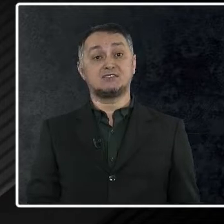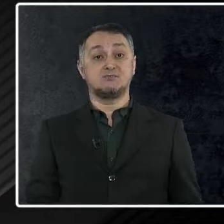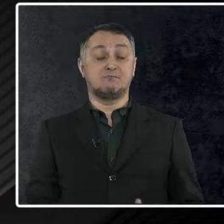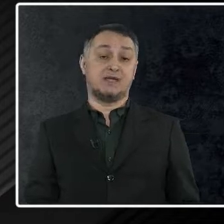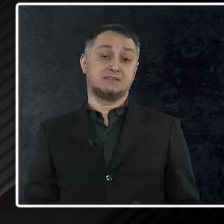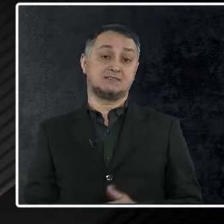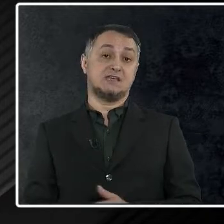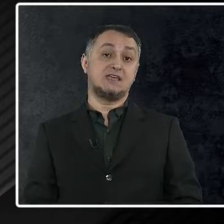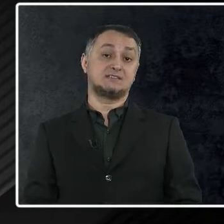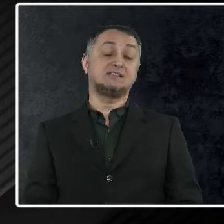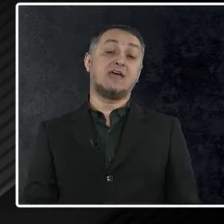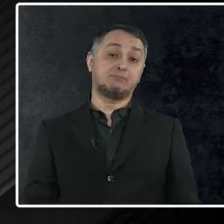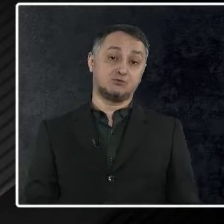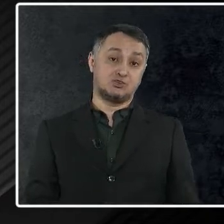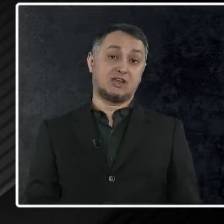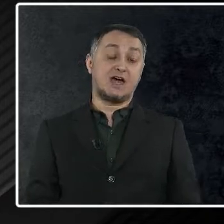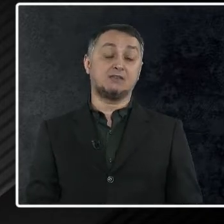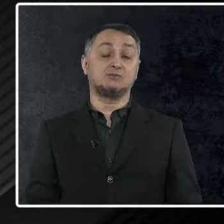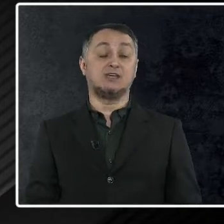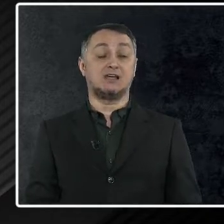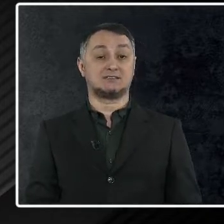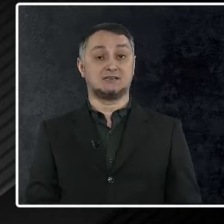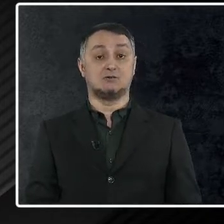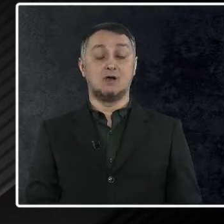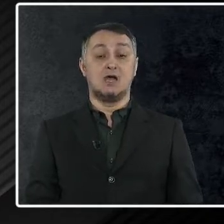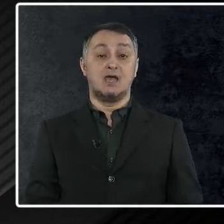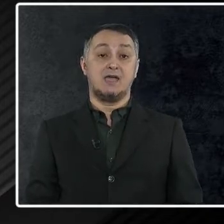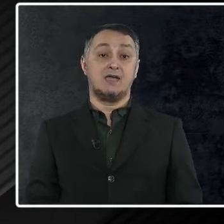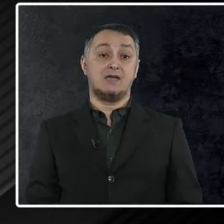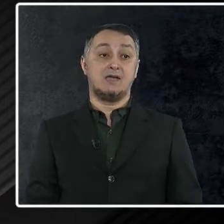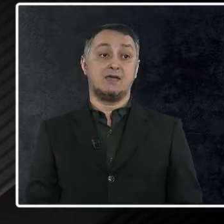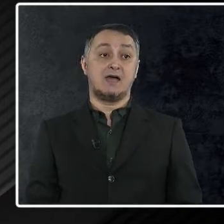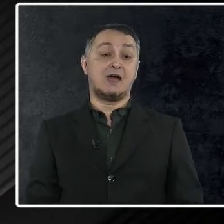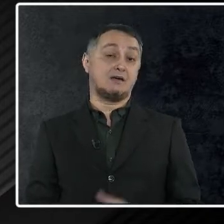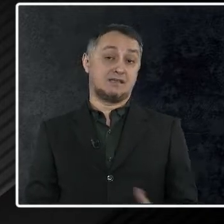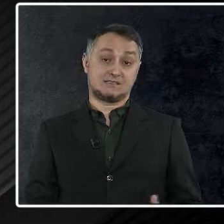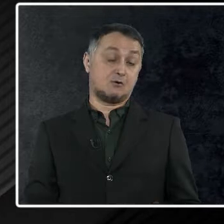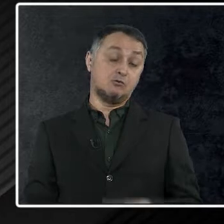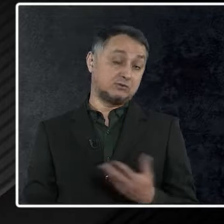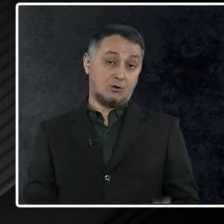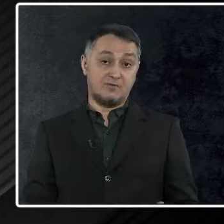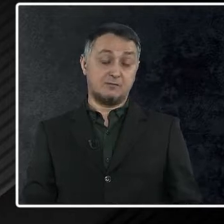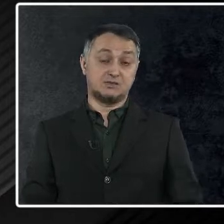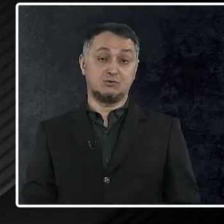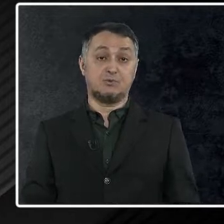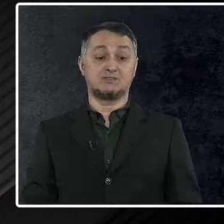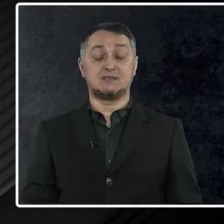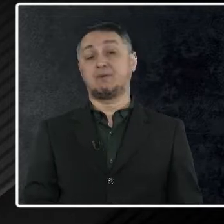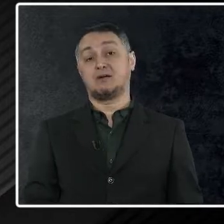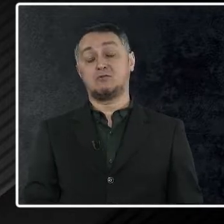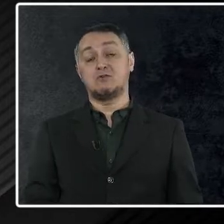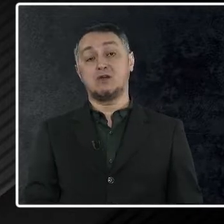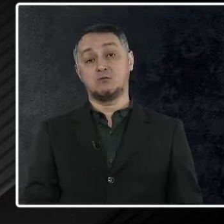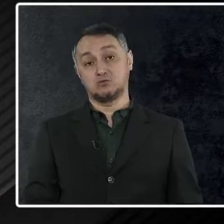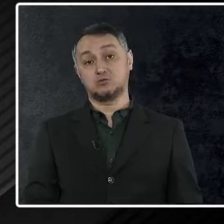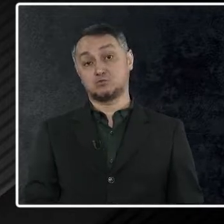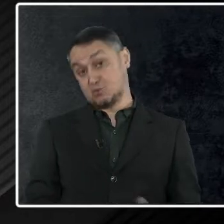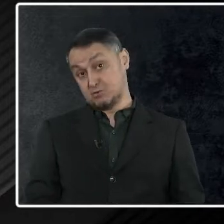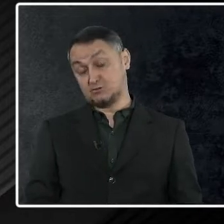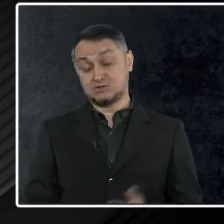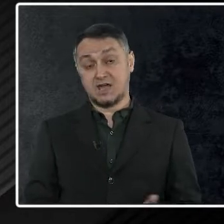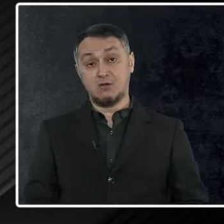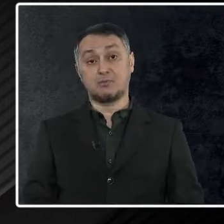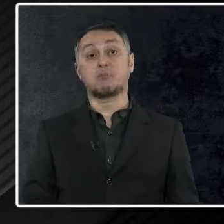essa inadimplência e esse débito gerado em relação a essa conta, obviamente, não pode ser pago com